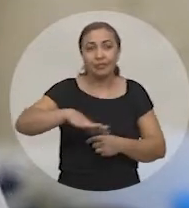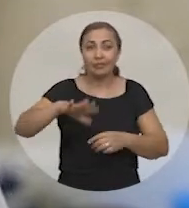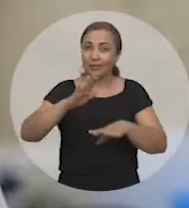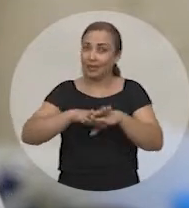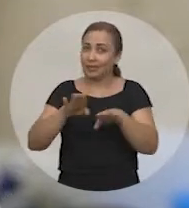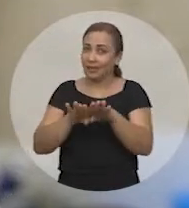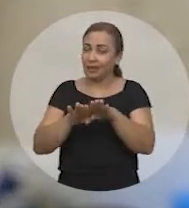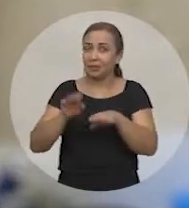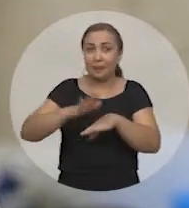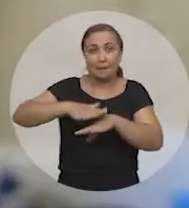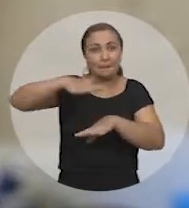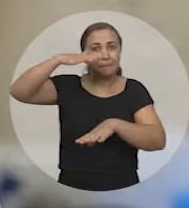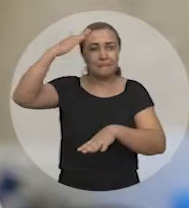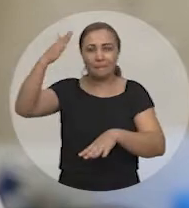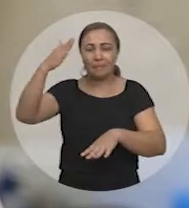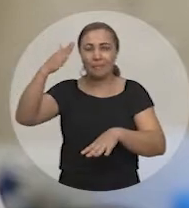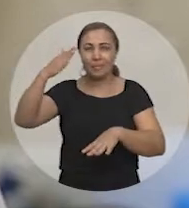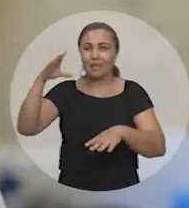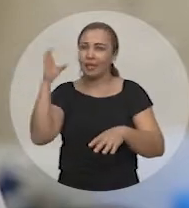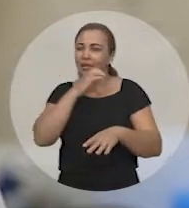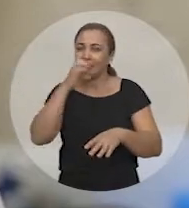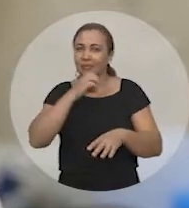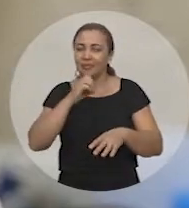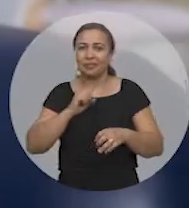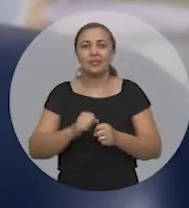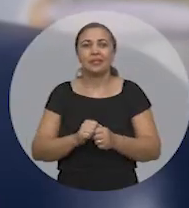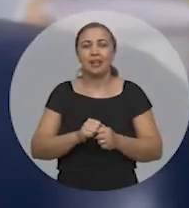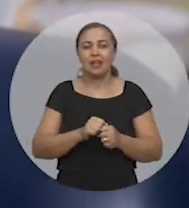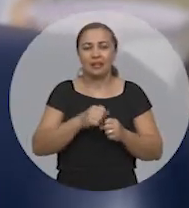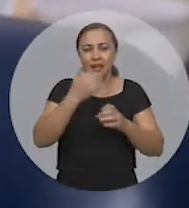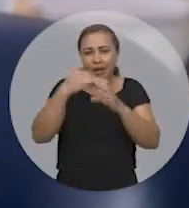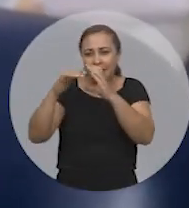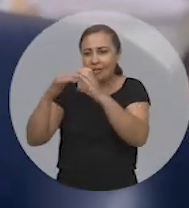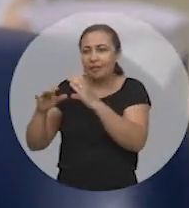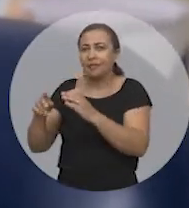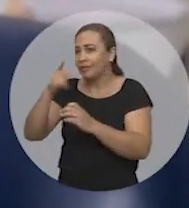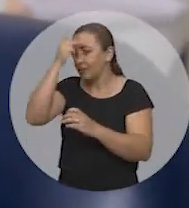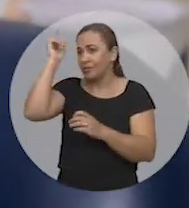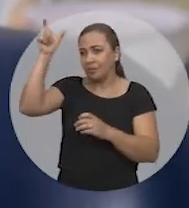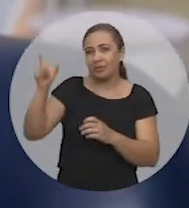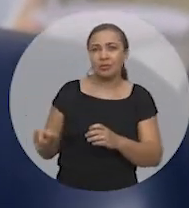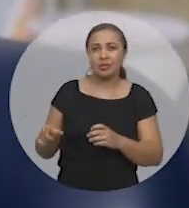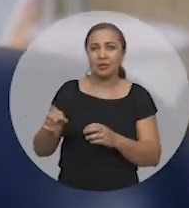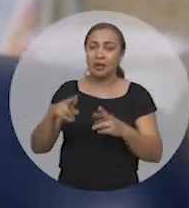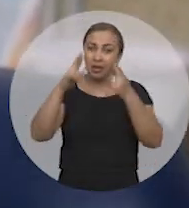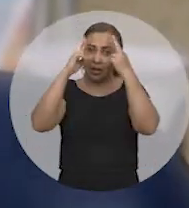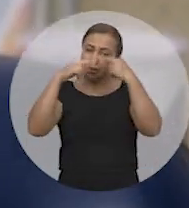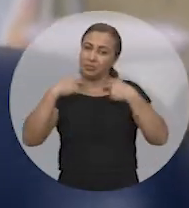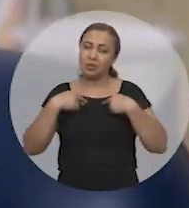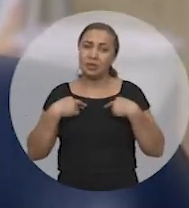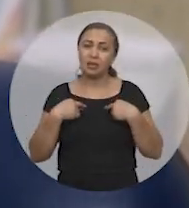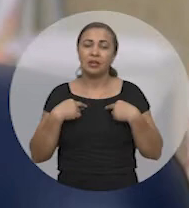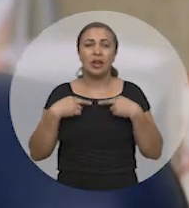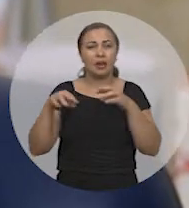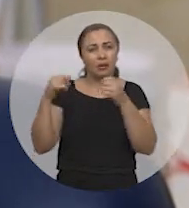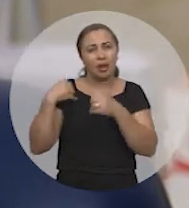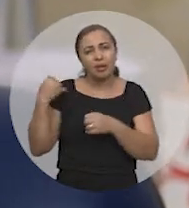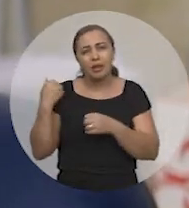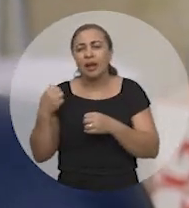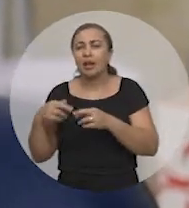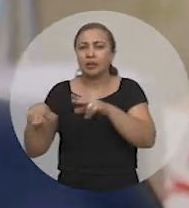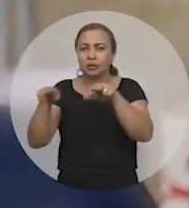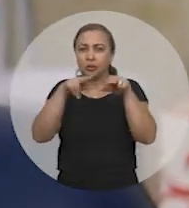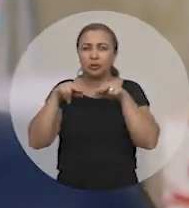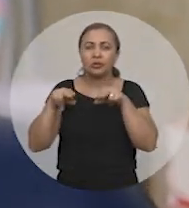e com maior agilidade e celeridade e encaminhar os pacientes respeitando a regionalização a